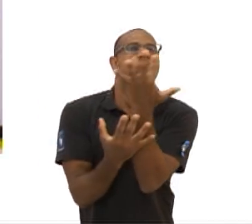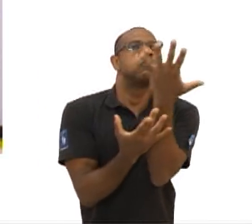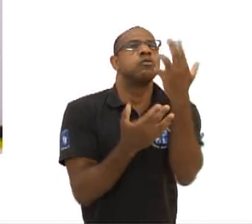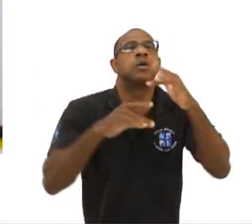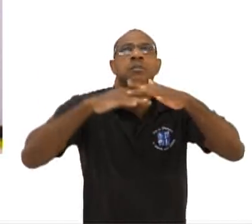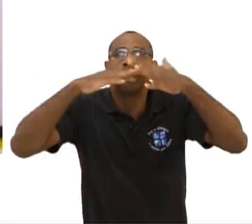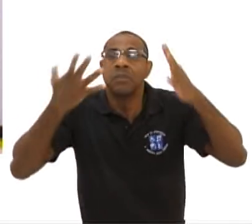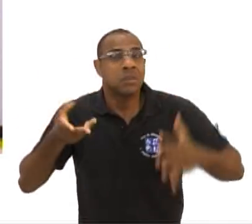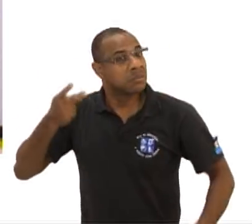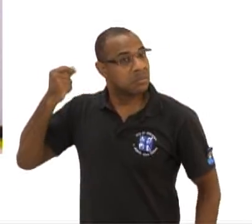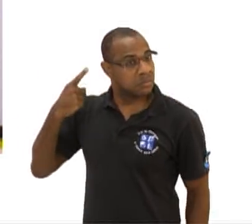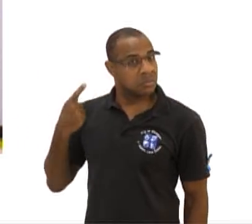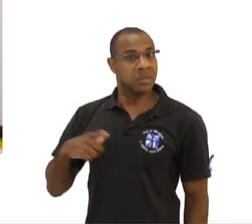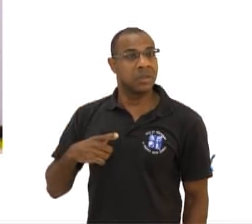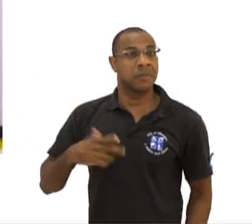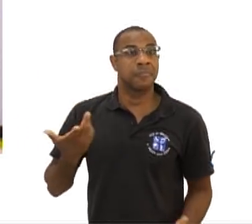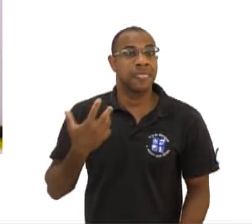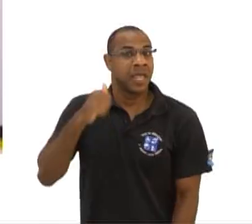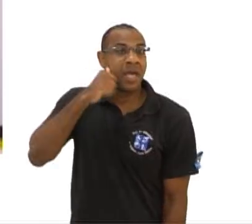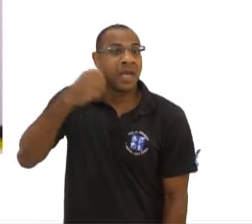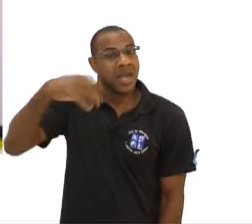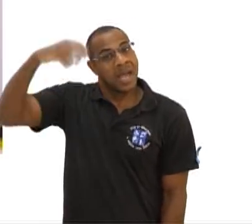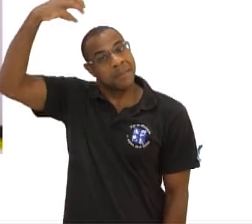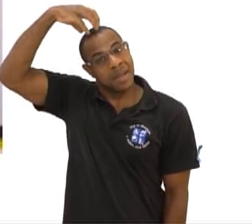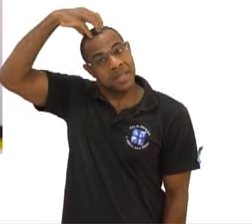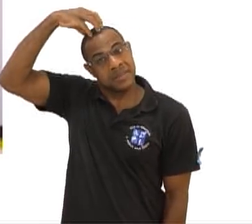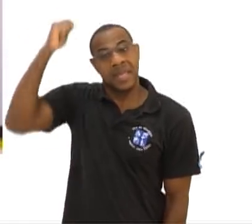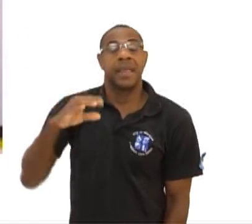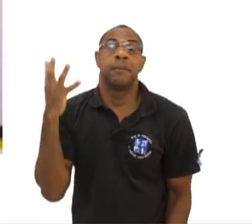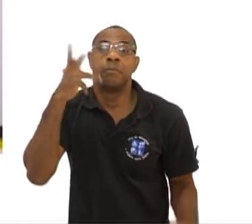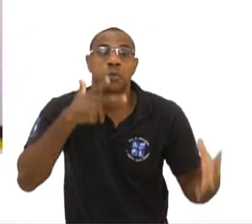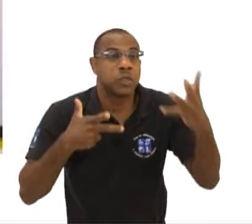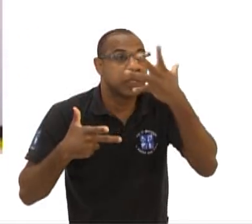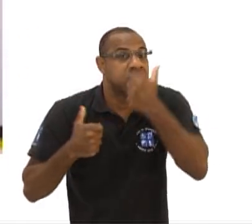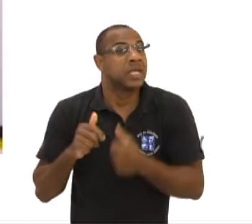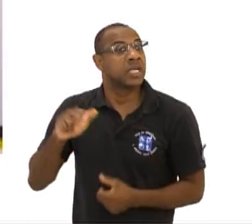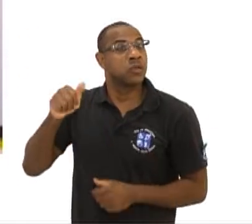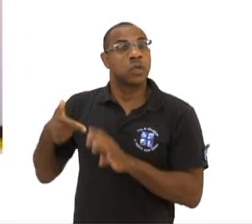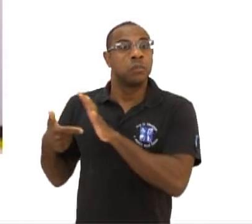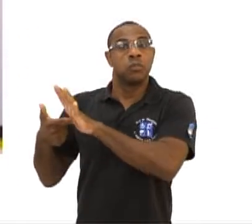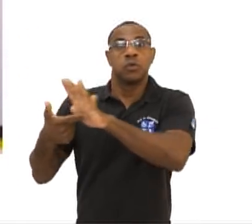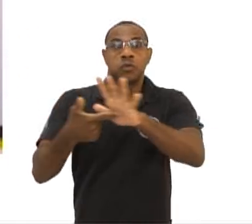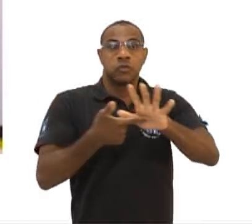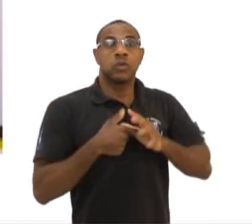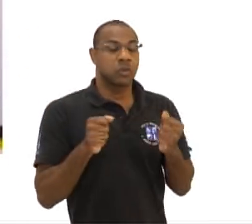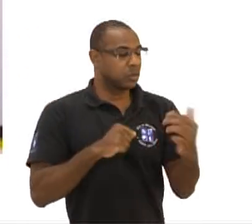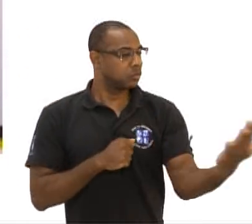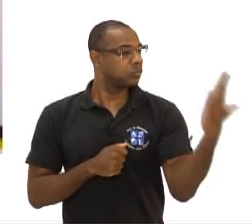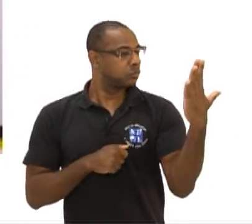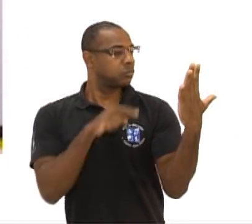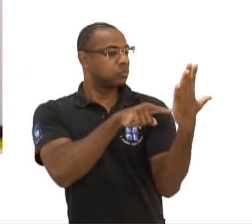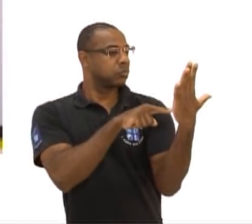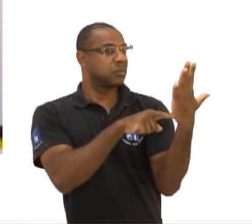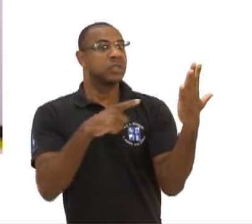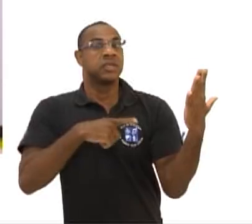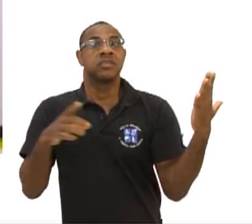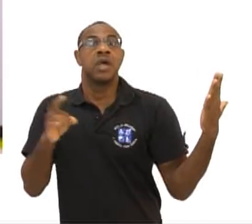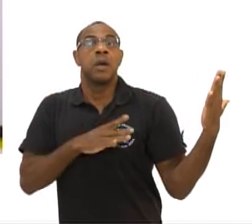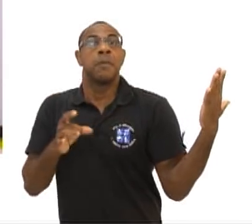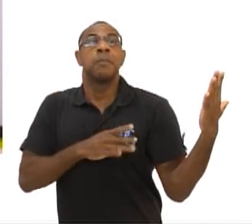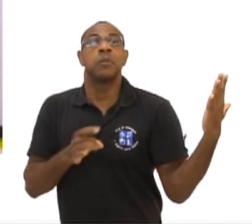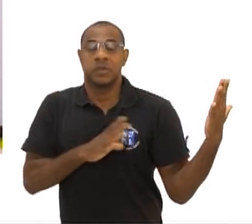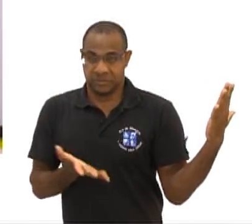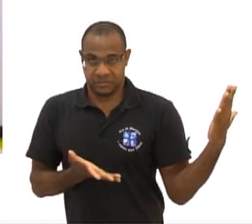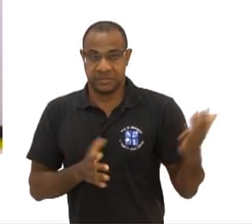mundo fedia. A sua rainha, Maia, era tão bela que nunca mostraram para ela um espelho. Tinham medo que ela fosse tomada